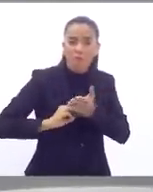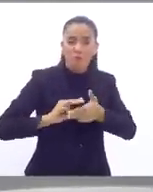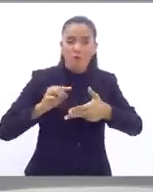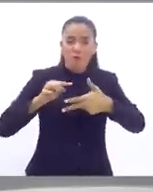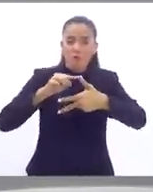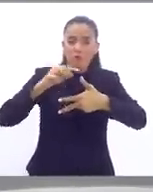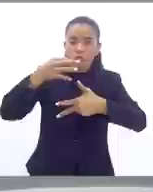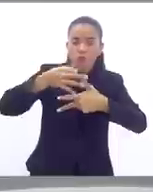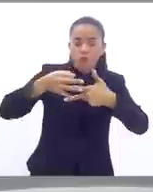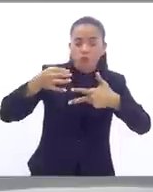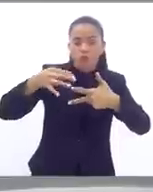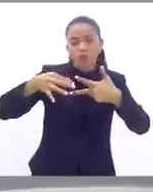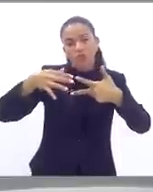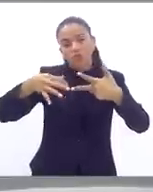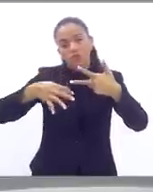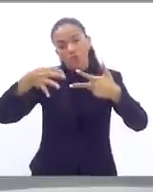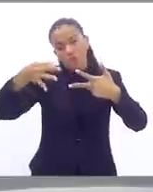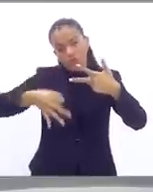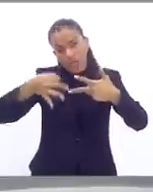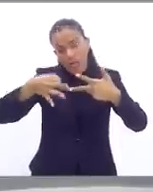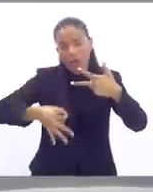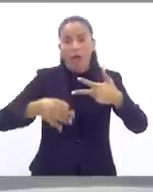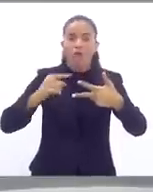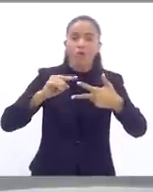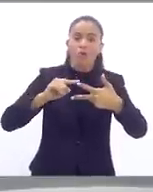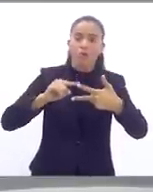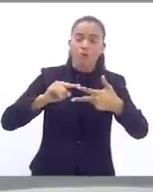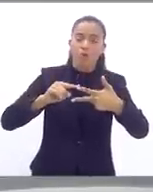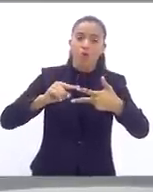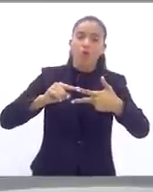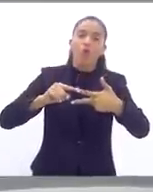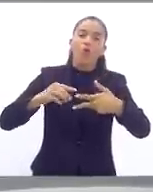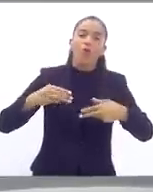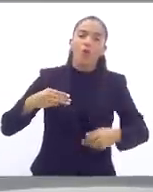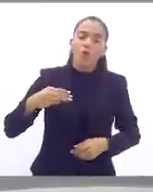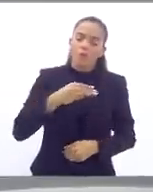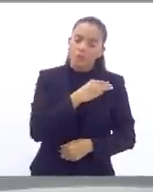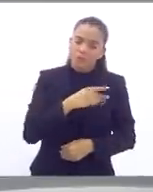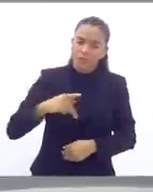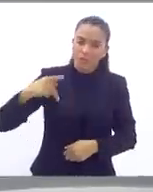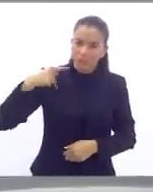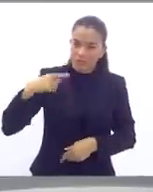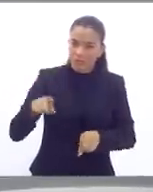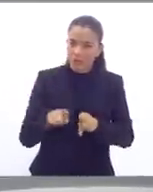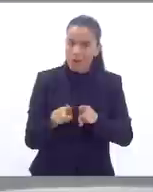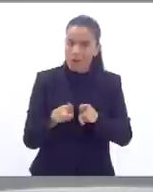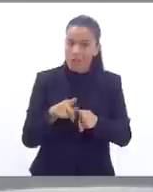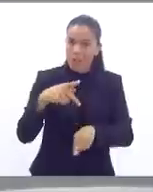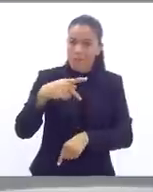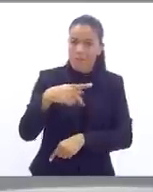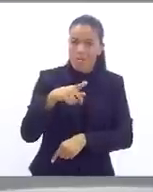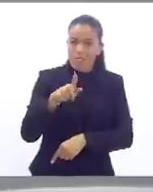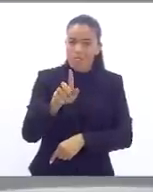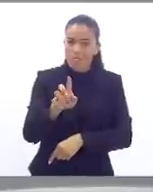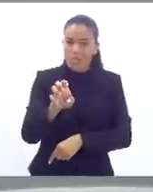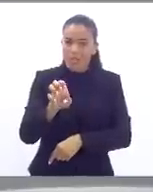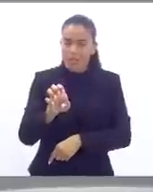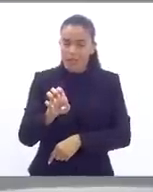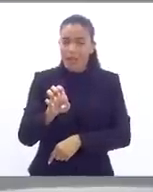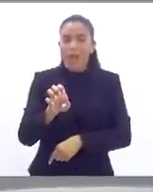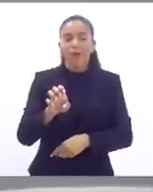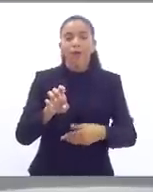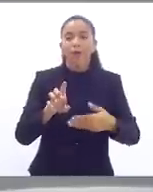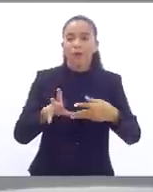judiciário poder o Ministério Público a defensoria pge que implantaram